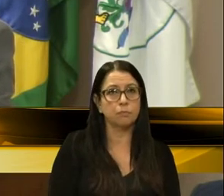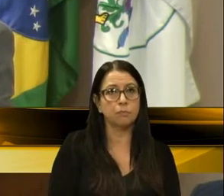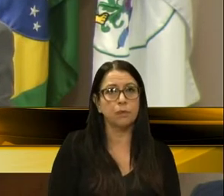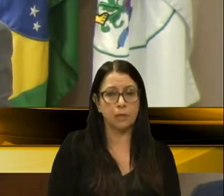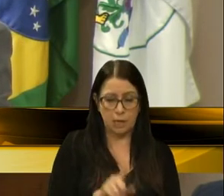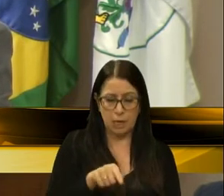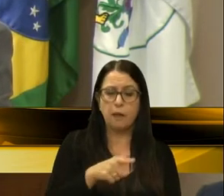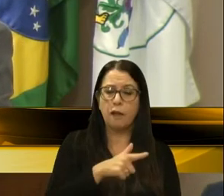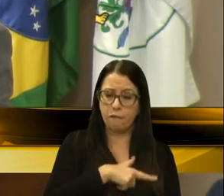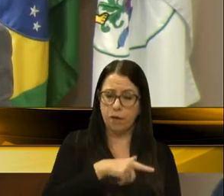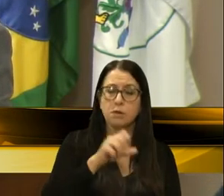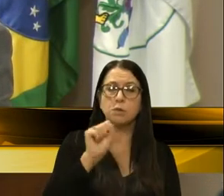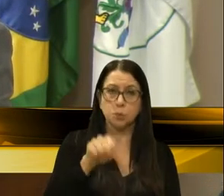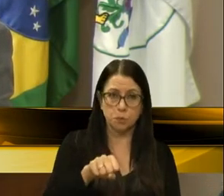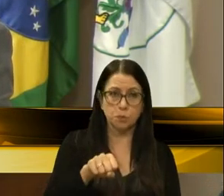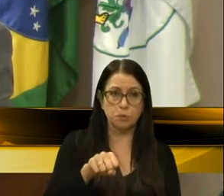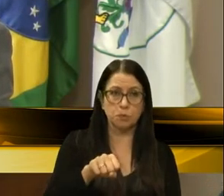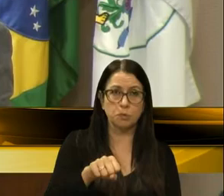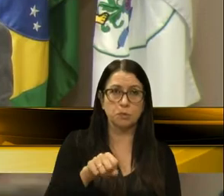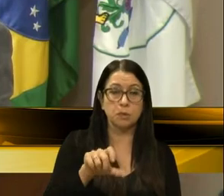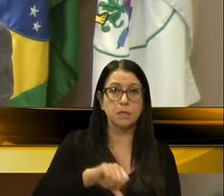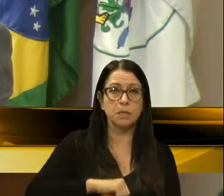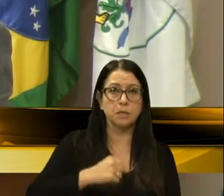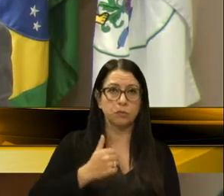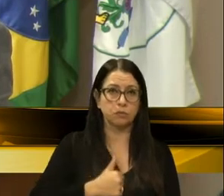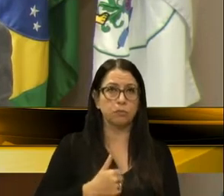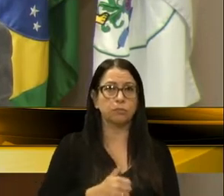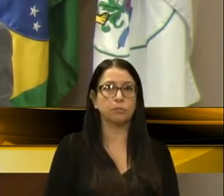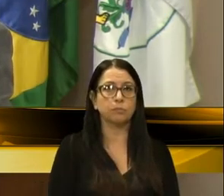confirmo, é feio, sim, essa atitude,